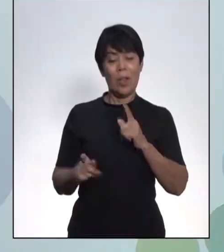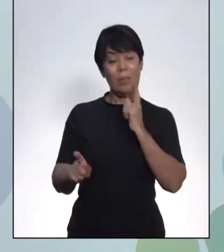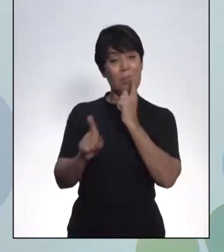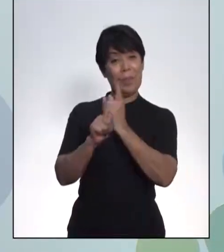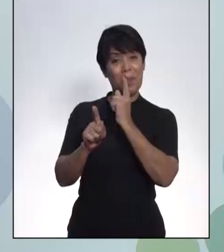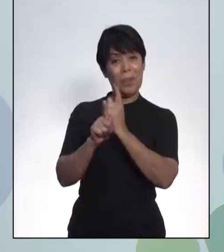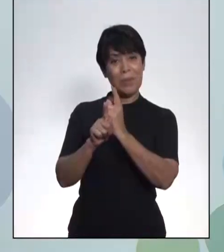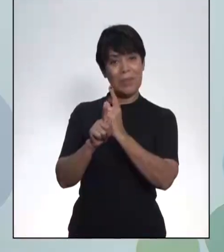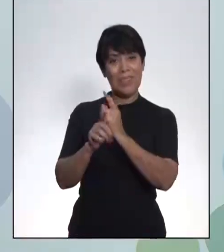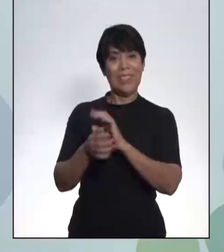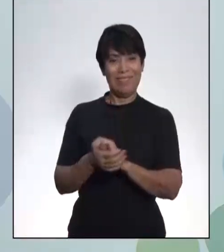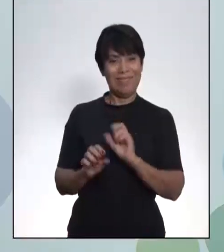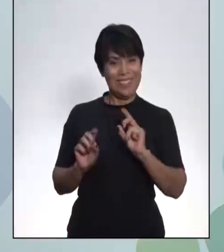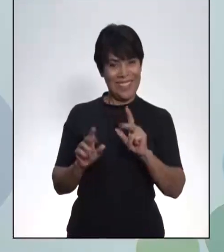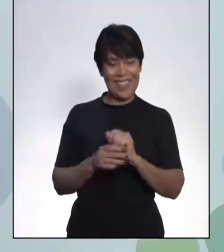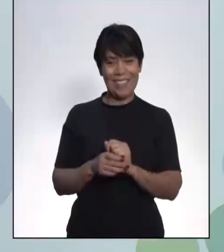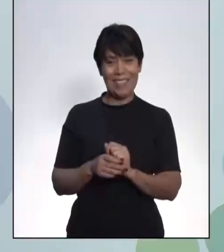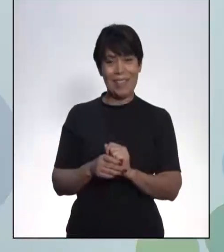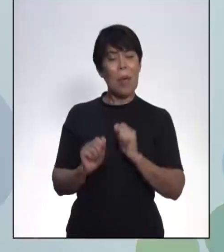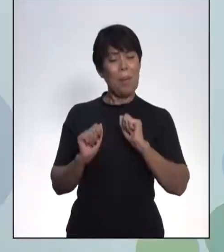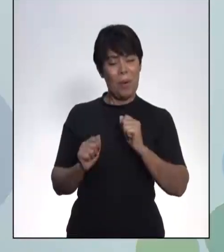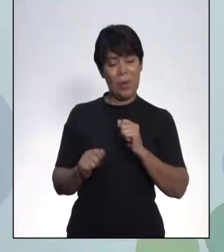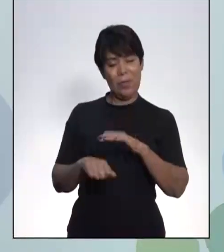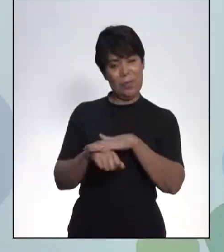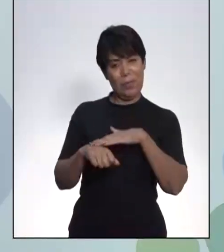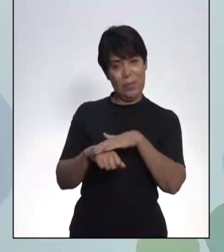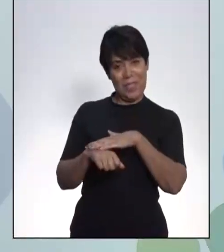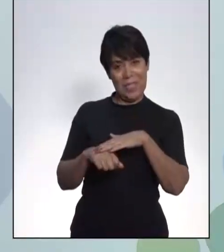muller.marcelo.vila.maria. Tá bom? Pode entrar no direct lá e conversar comigo.